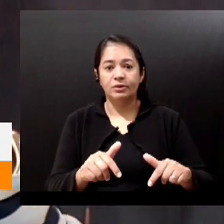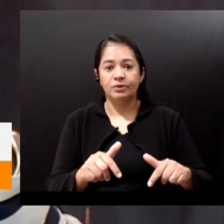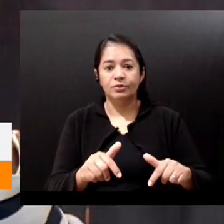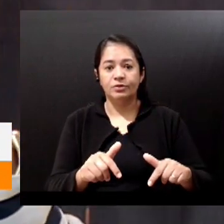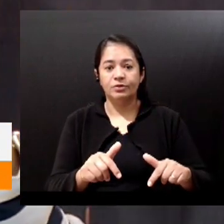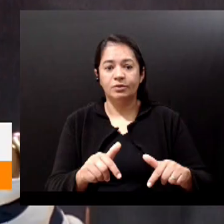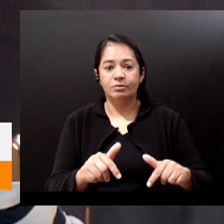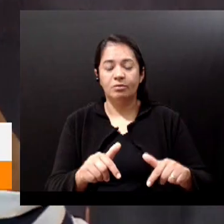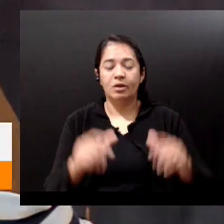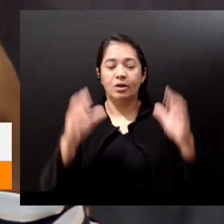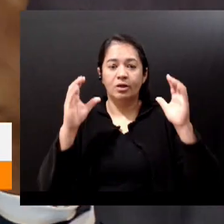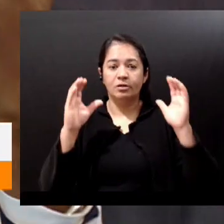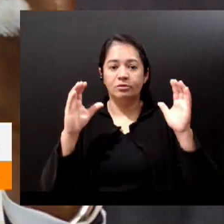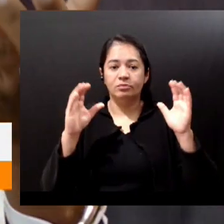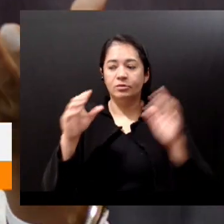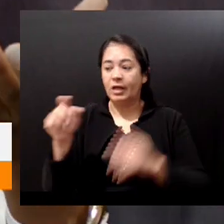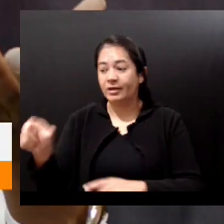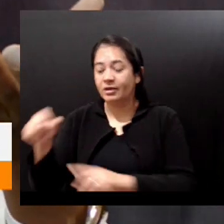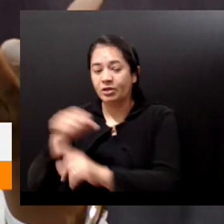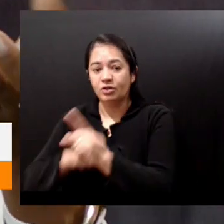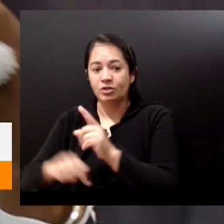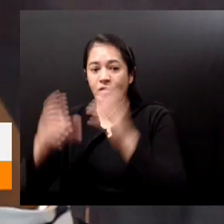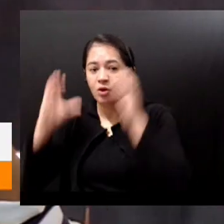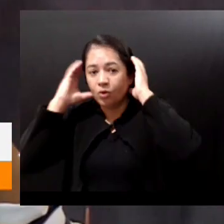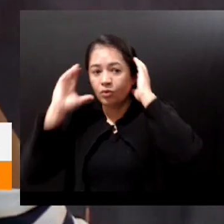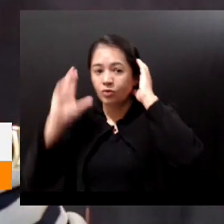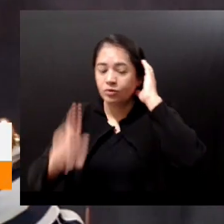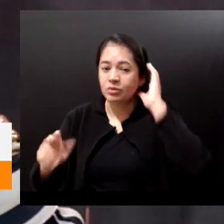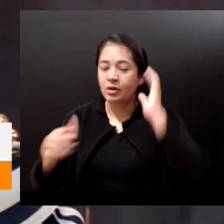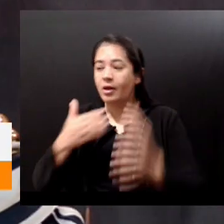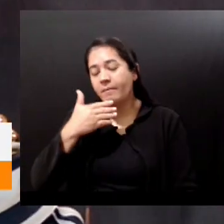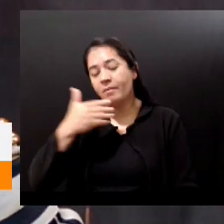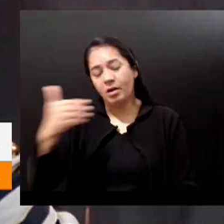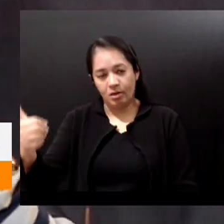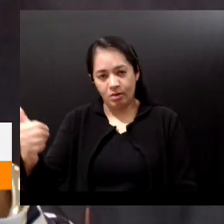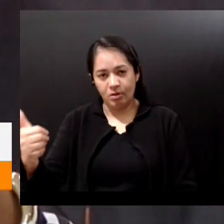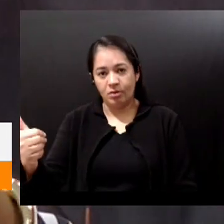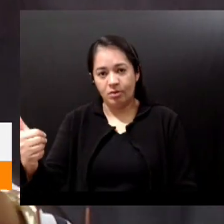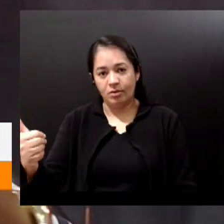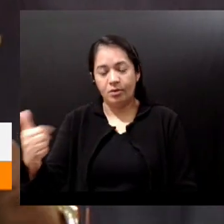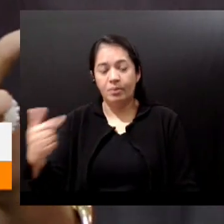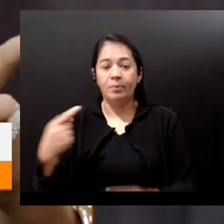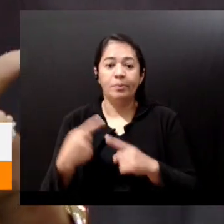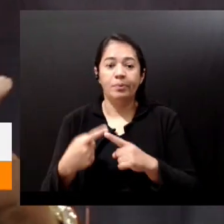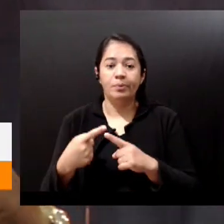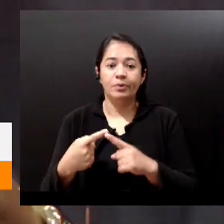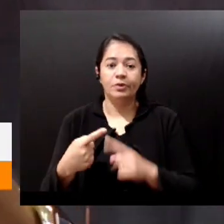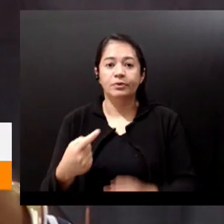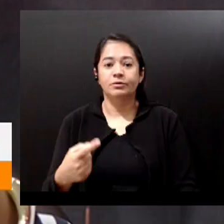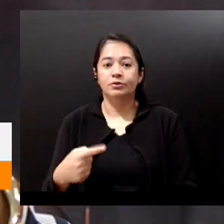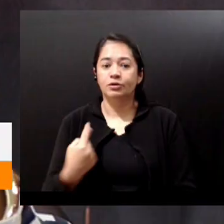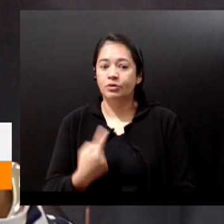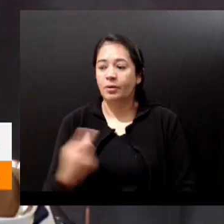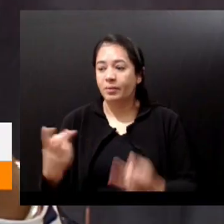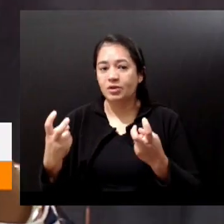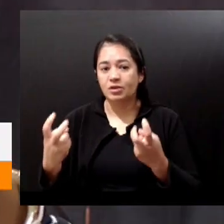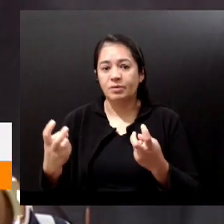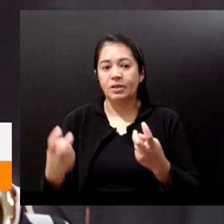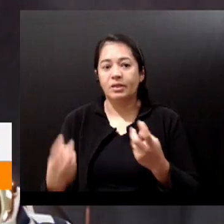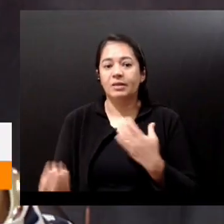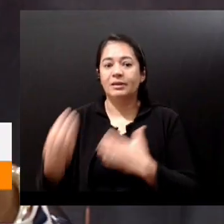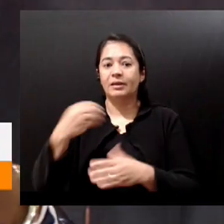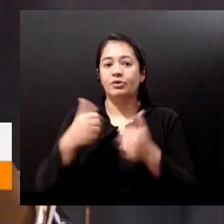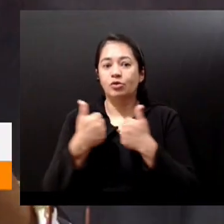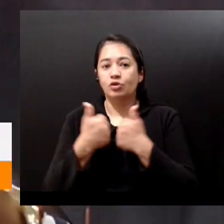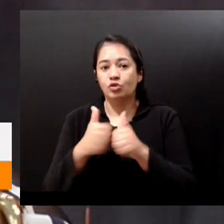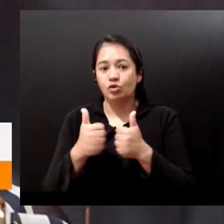socialmente, ele é um pouco mais benéfico, né? Porque a gente vê que até em transportes públicos, por exemplo, tiveram que colocar